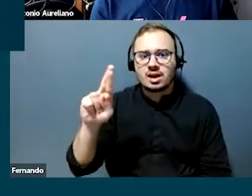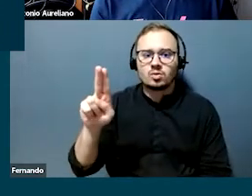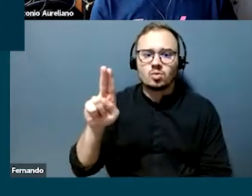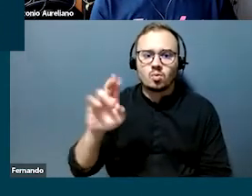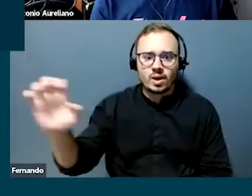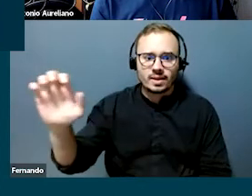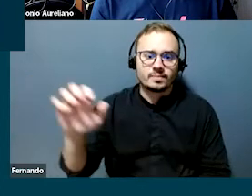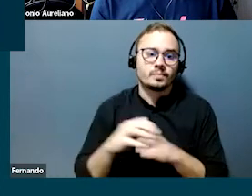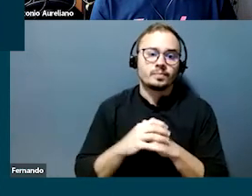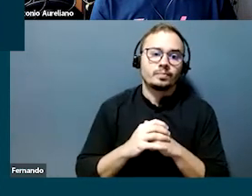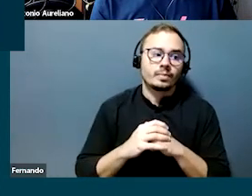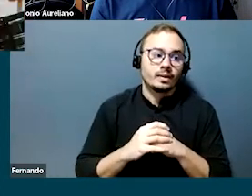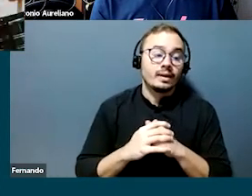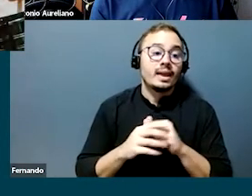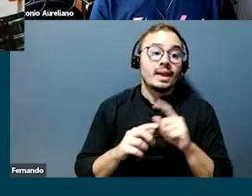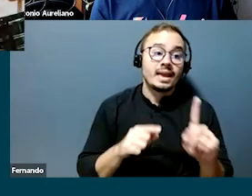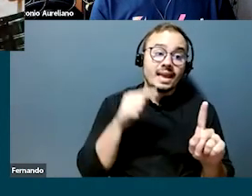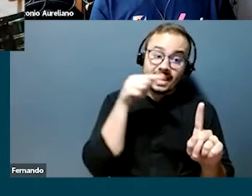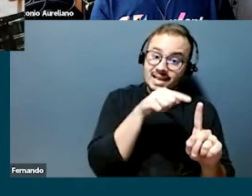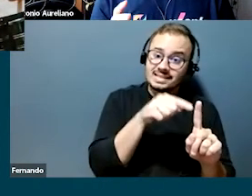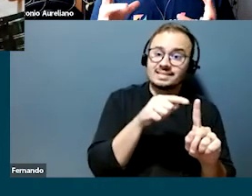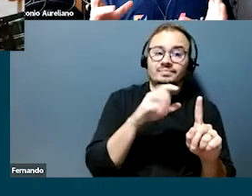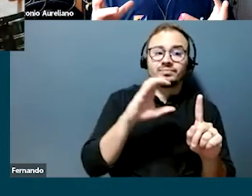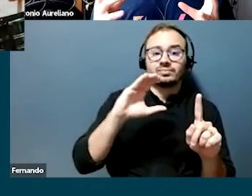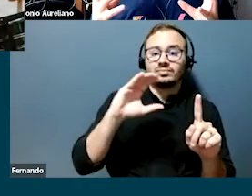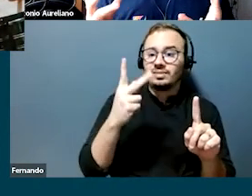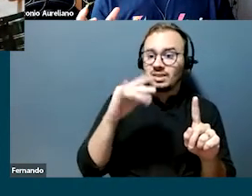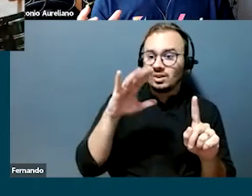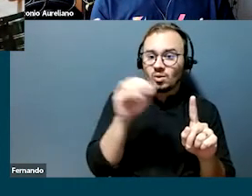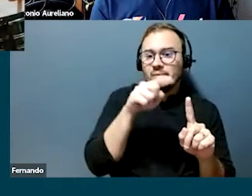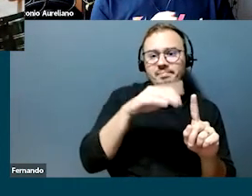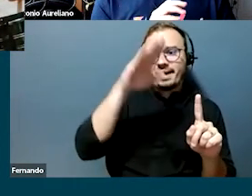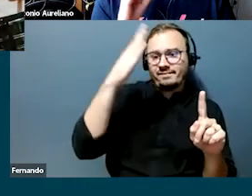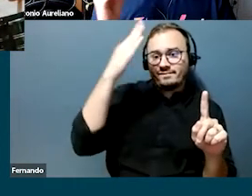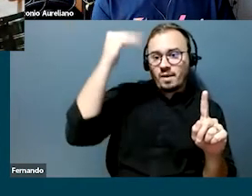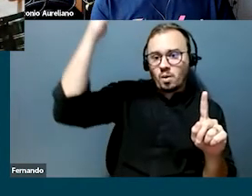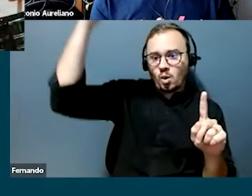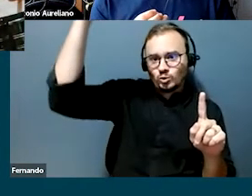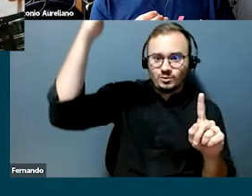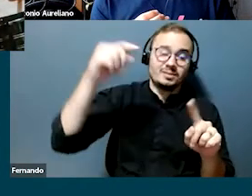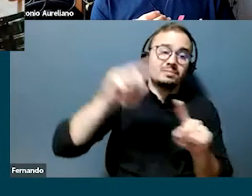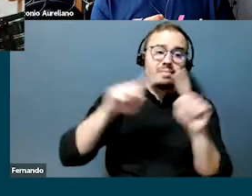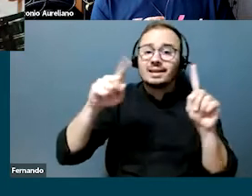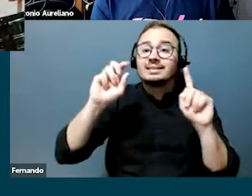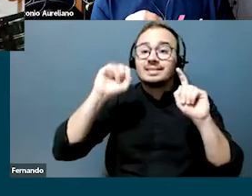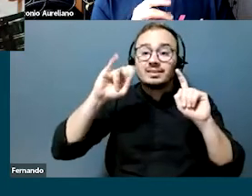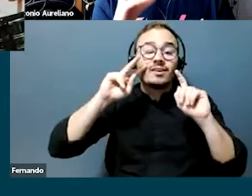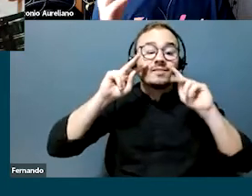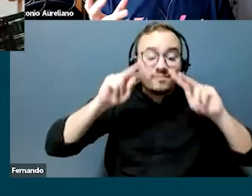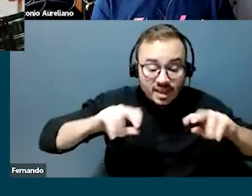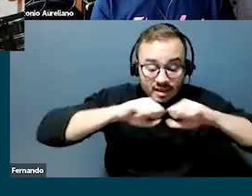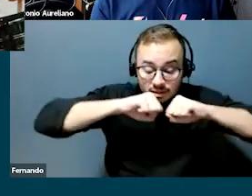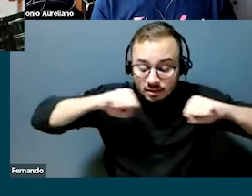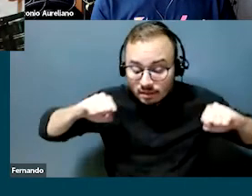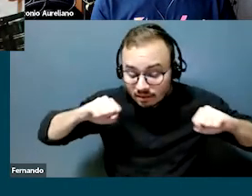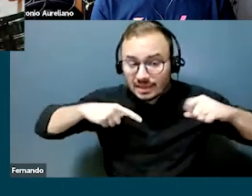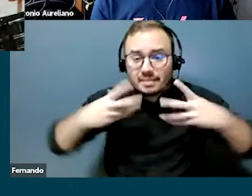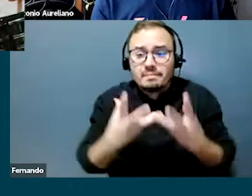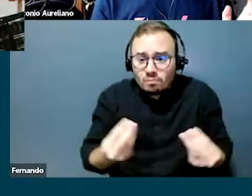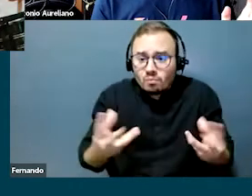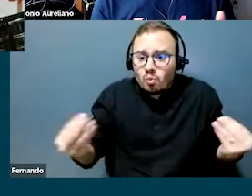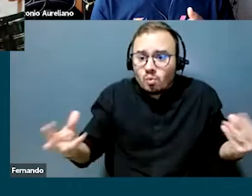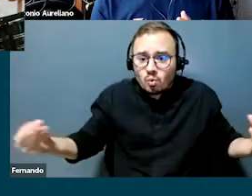da capital. E aí, só que Chico é o caranguejo maior, né? Quando a gente olha o nosso ecossistema, você vai ver que tem